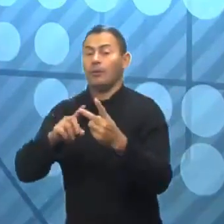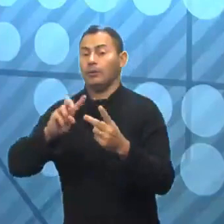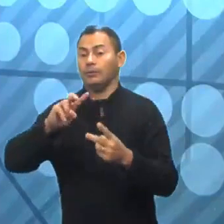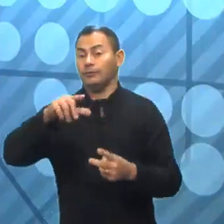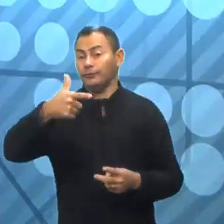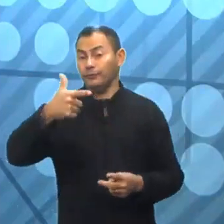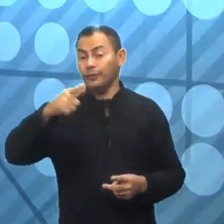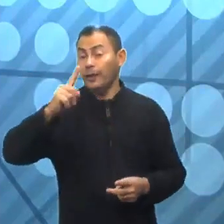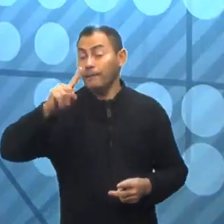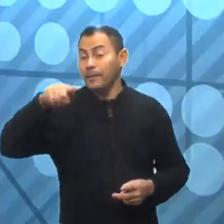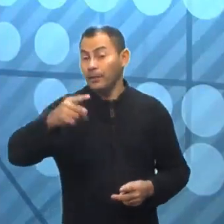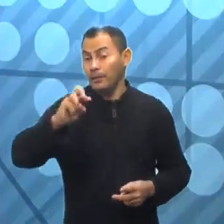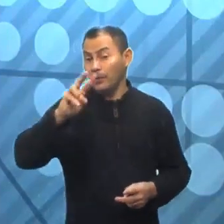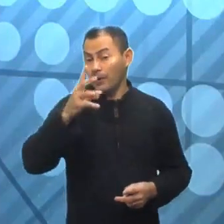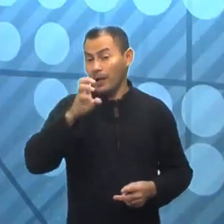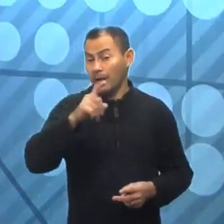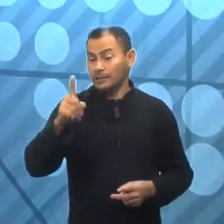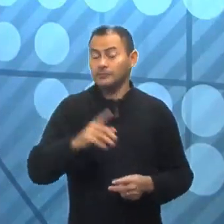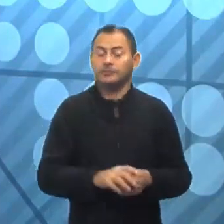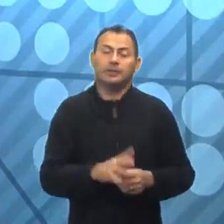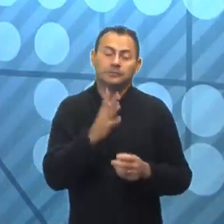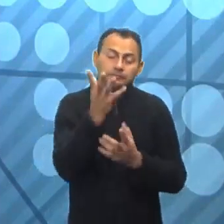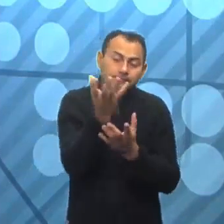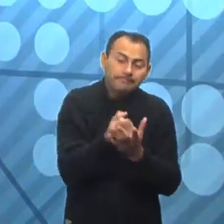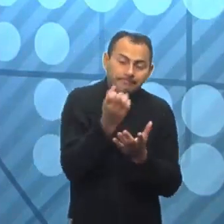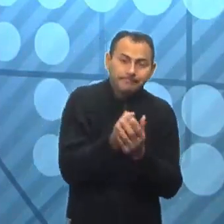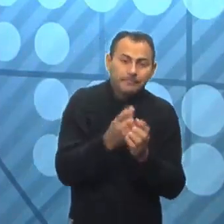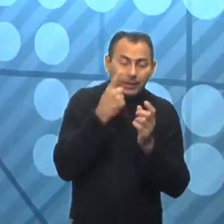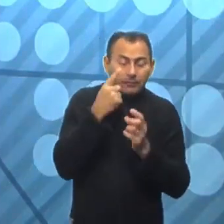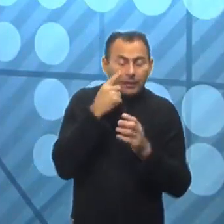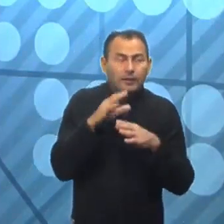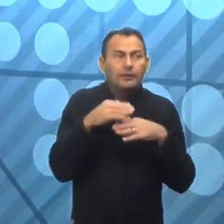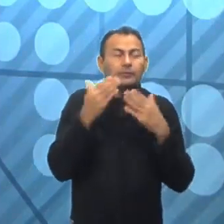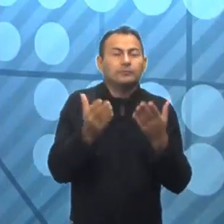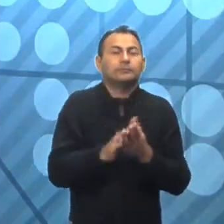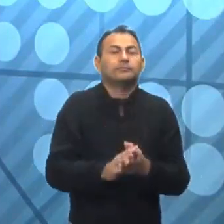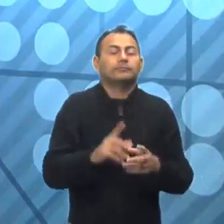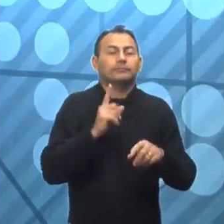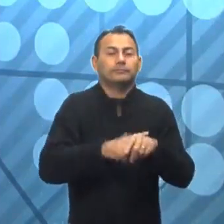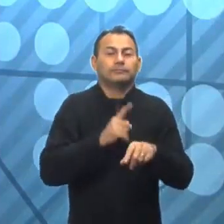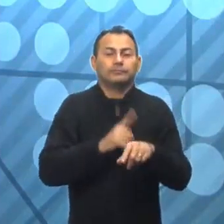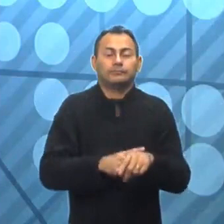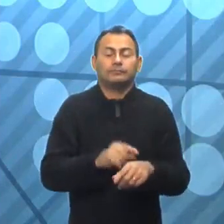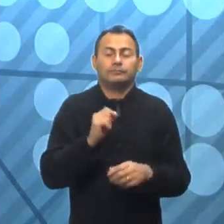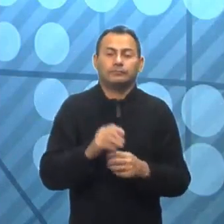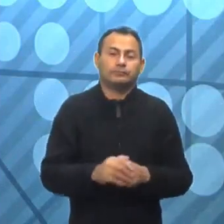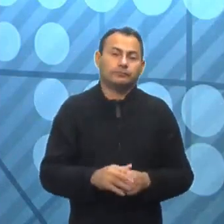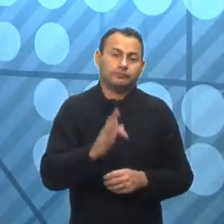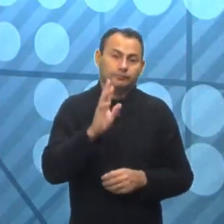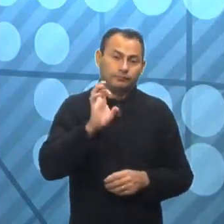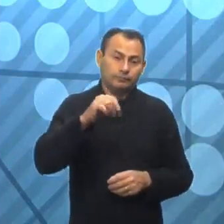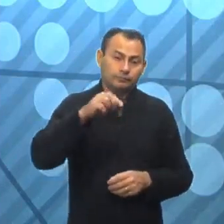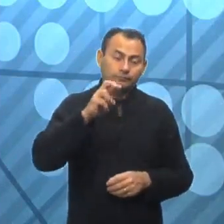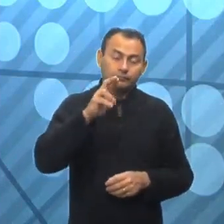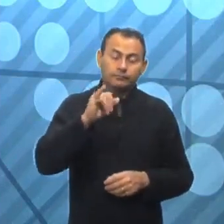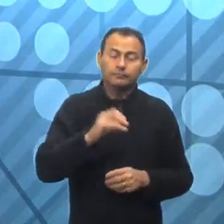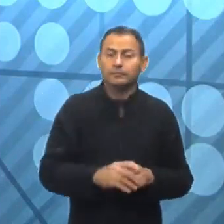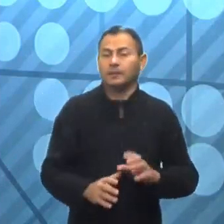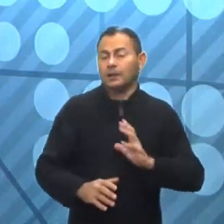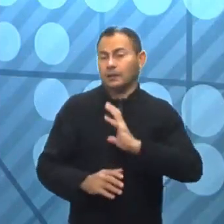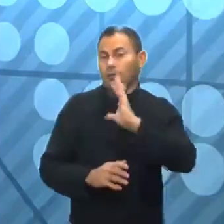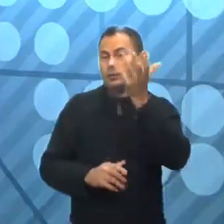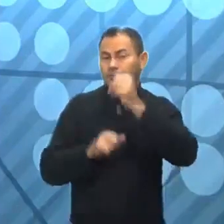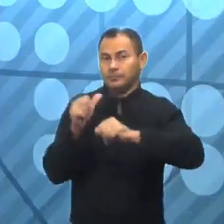o demodulador e o detector, o que ele tem que fazer? Identificar o instante em que essa frequência ocorre,